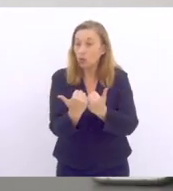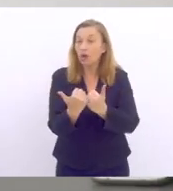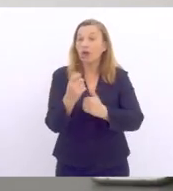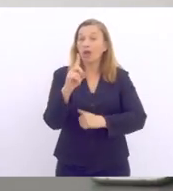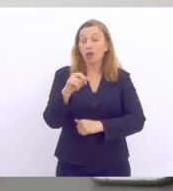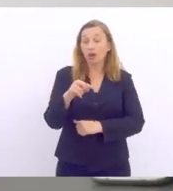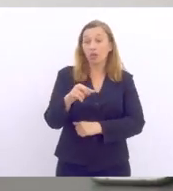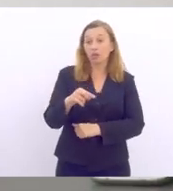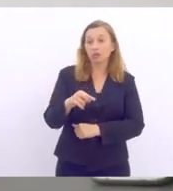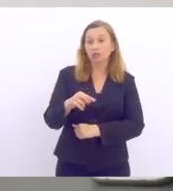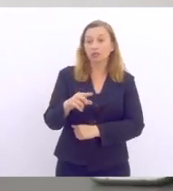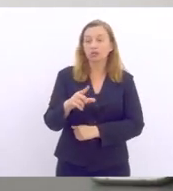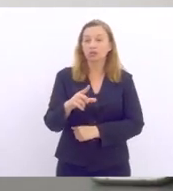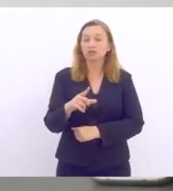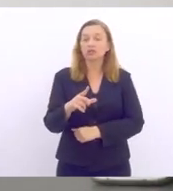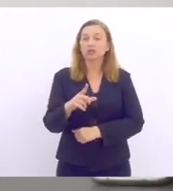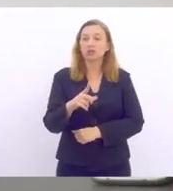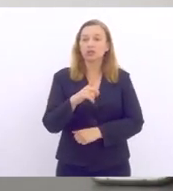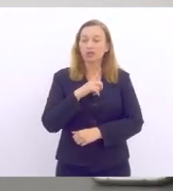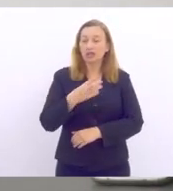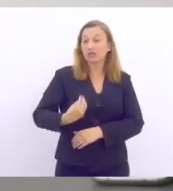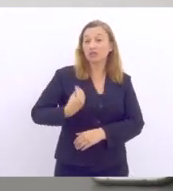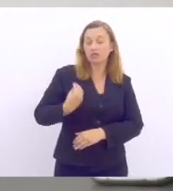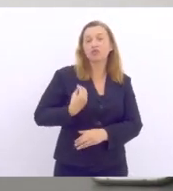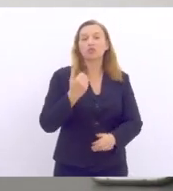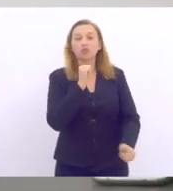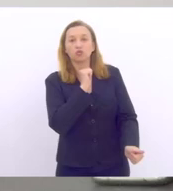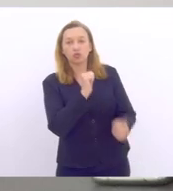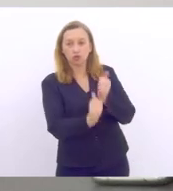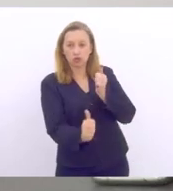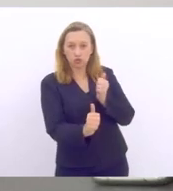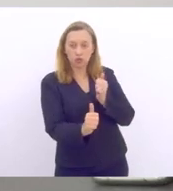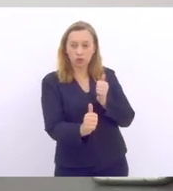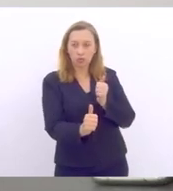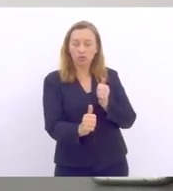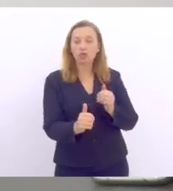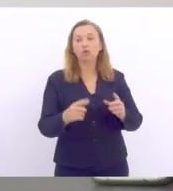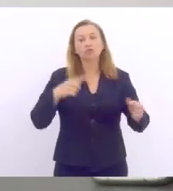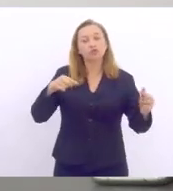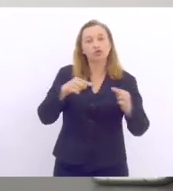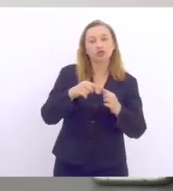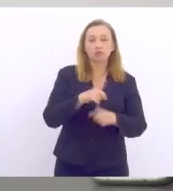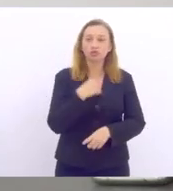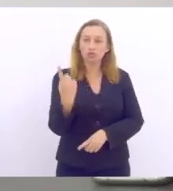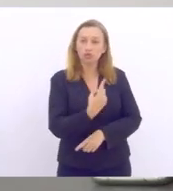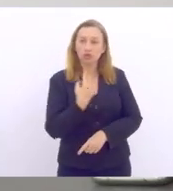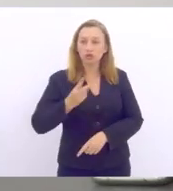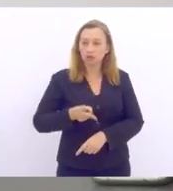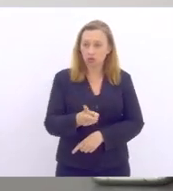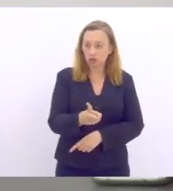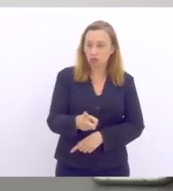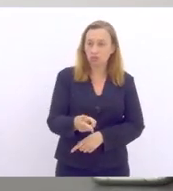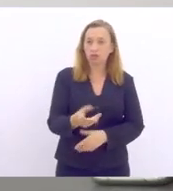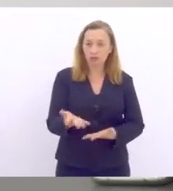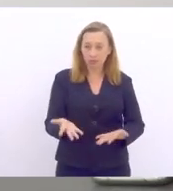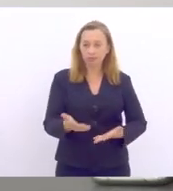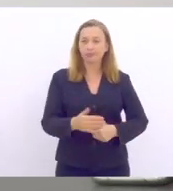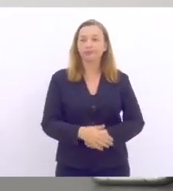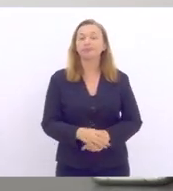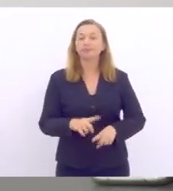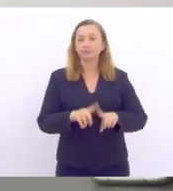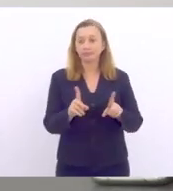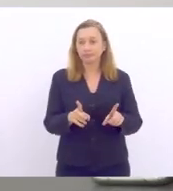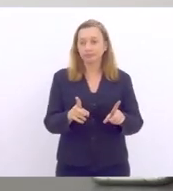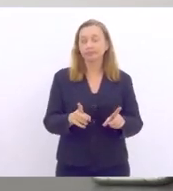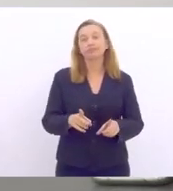mantém a indústria do futebol viva. E eu acho que é o objetivo de todos nós manter este espetáculo, mas um